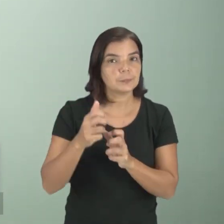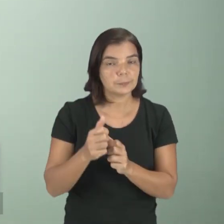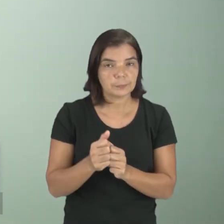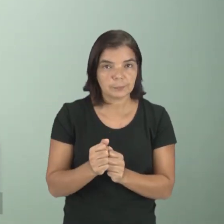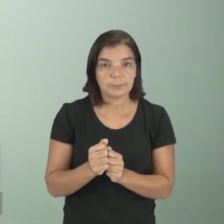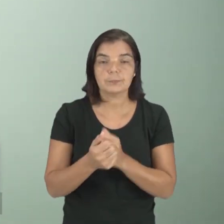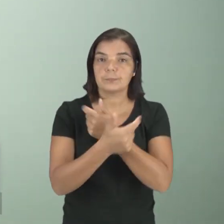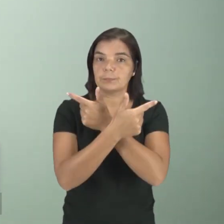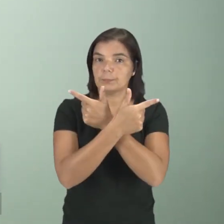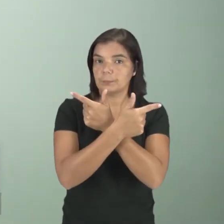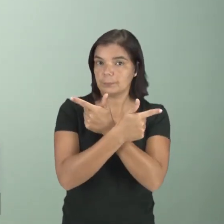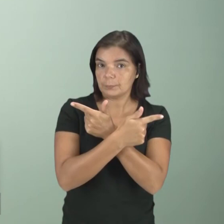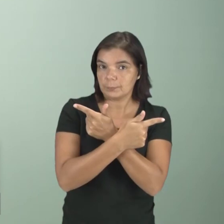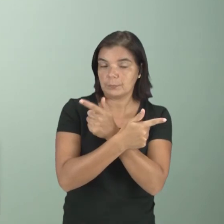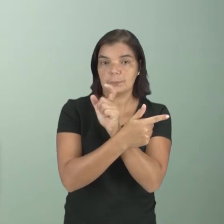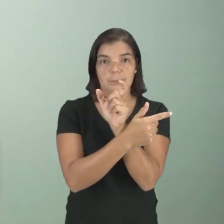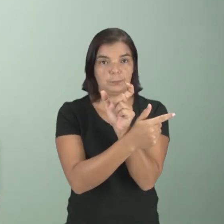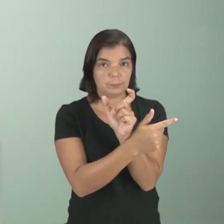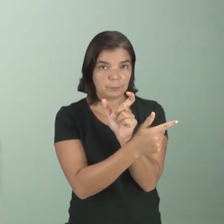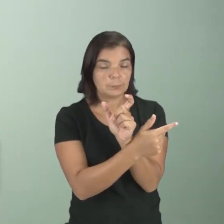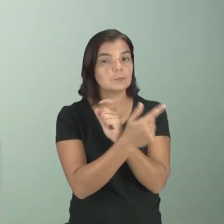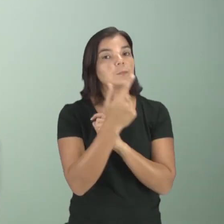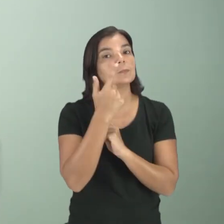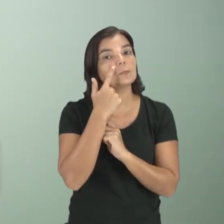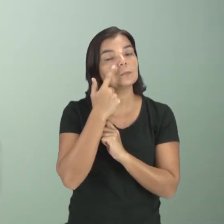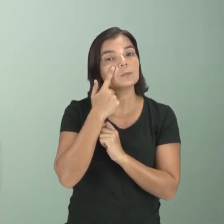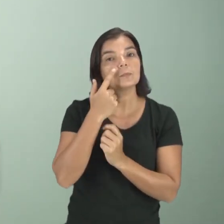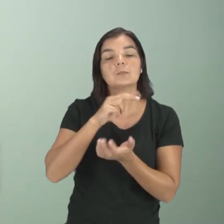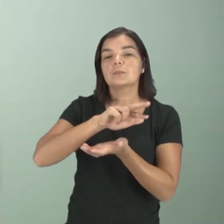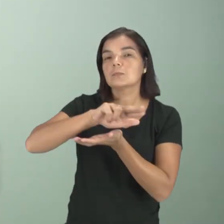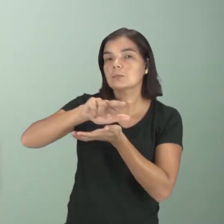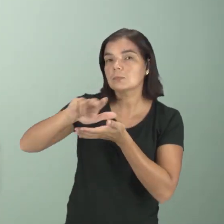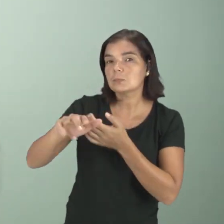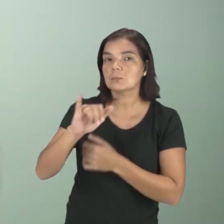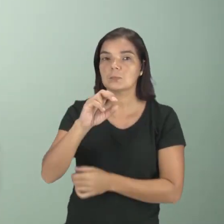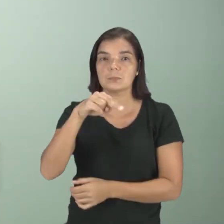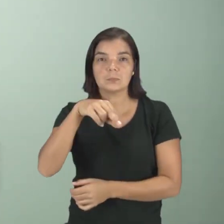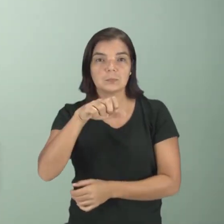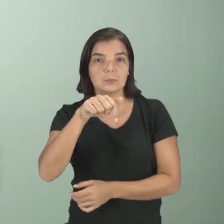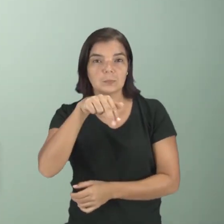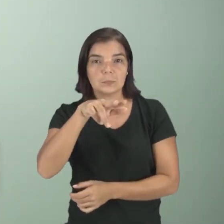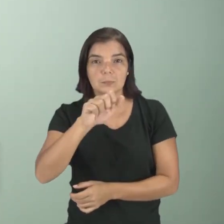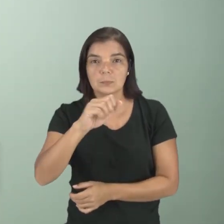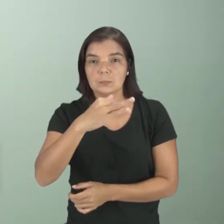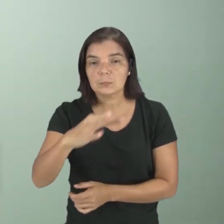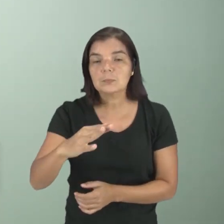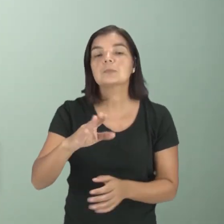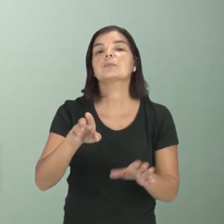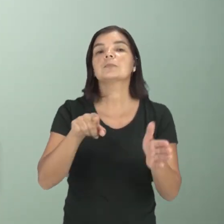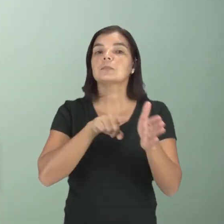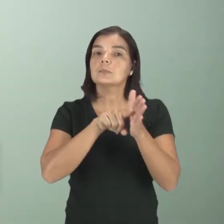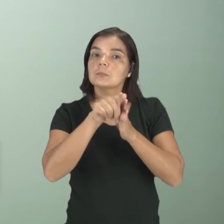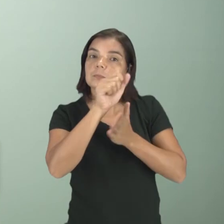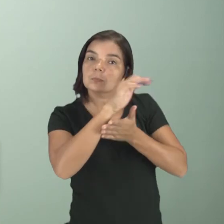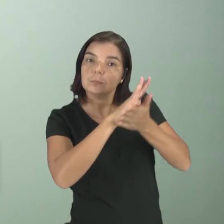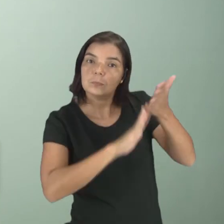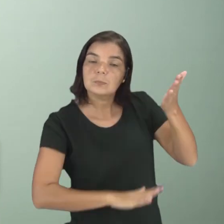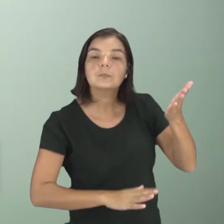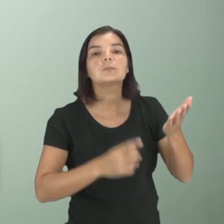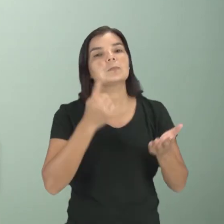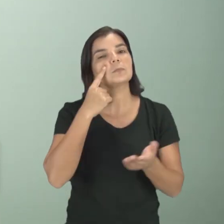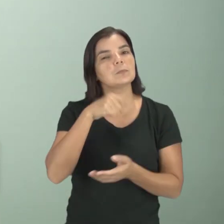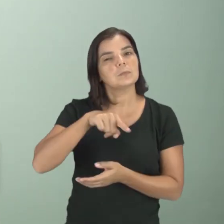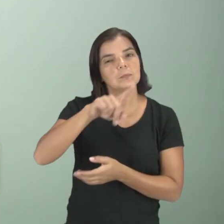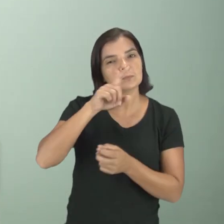funções exponenciais, revemos sobre as equações, as inequações, trabalhamos em cima de situações, problemas. Eu espero que